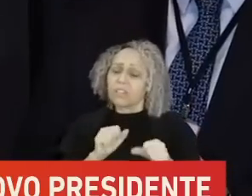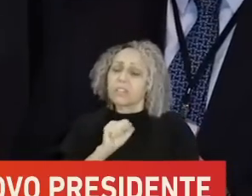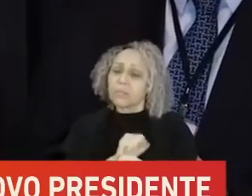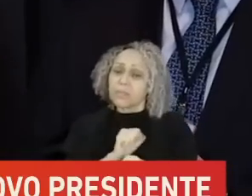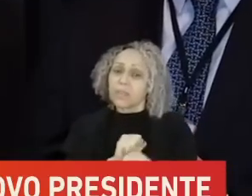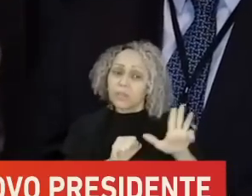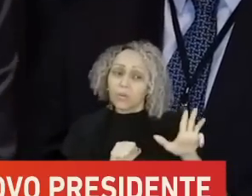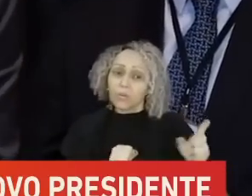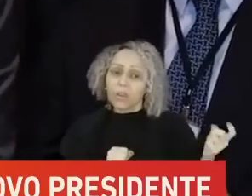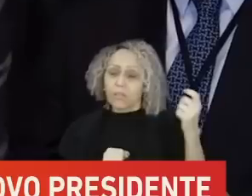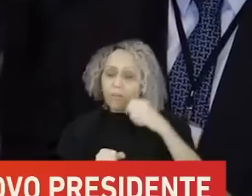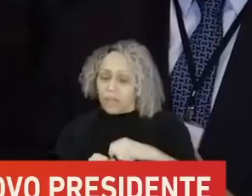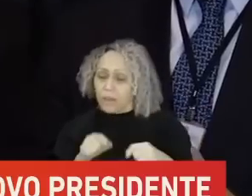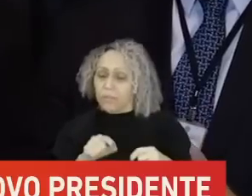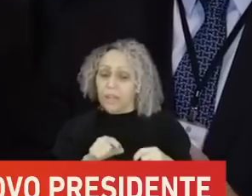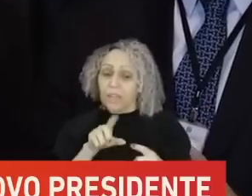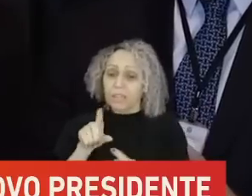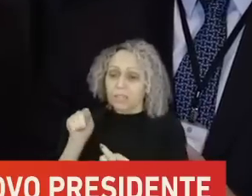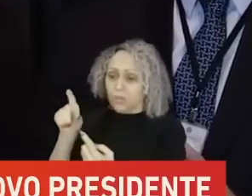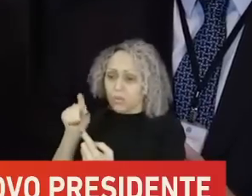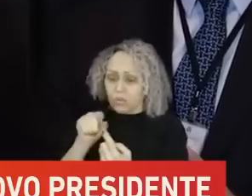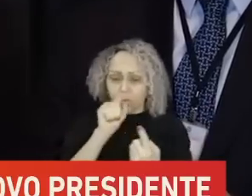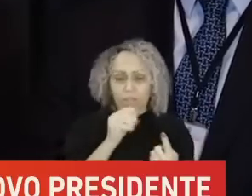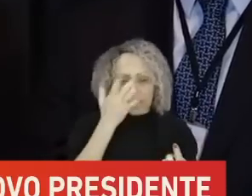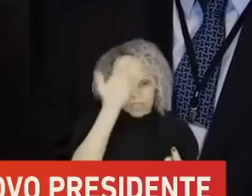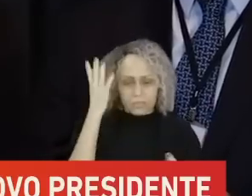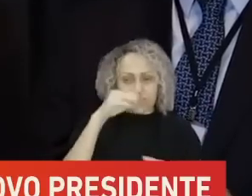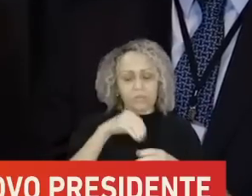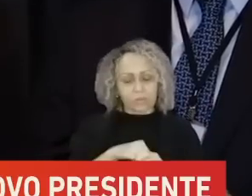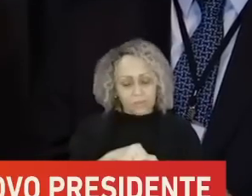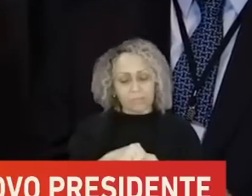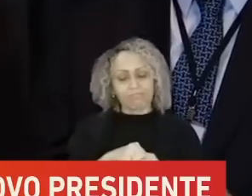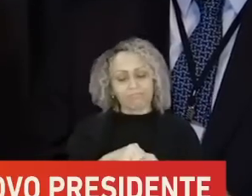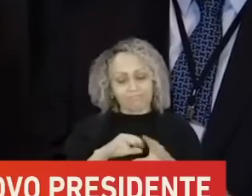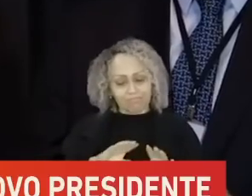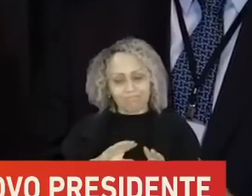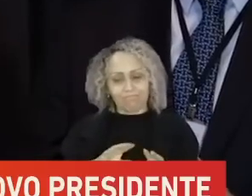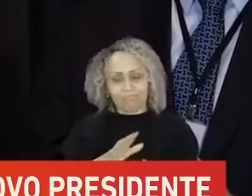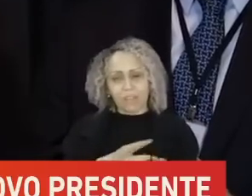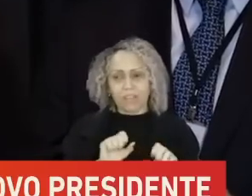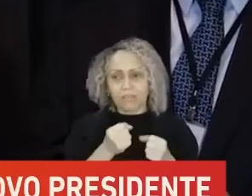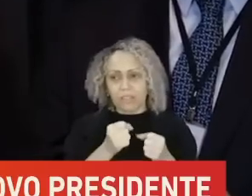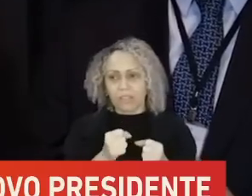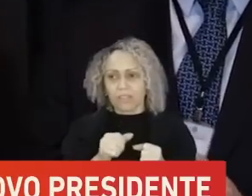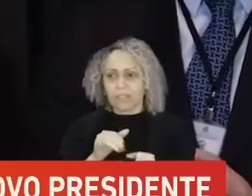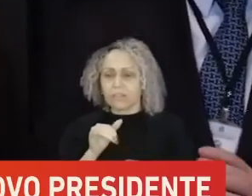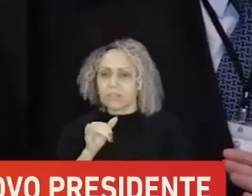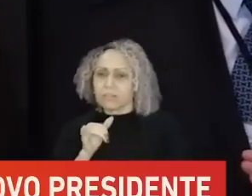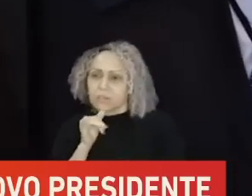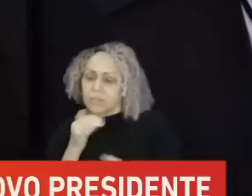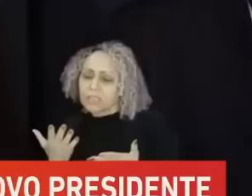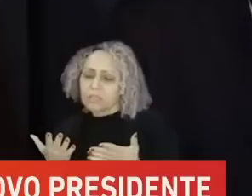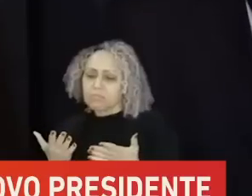a visão desenvolvimentista? É simplesmente a pessoa que enxerga o Estado como grande cara, né?